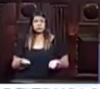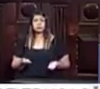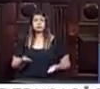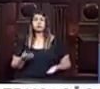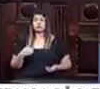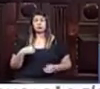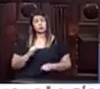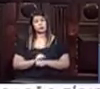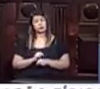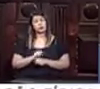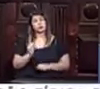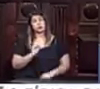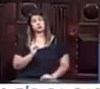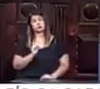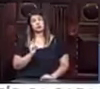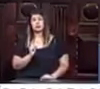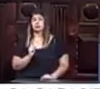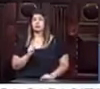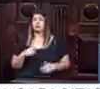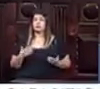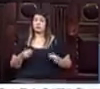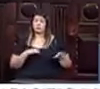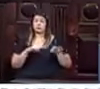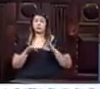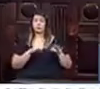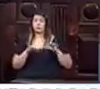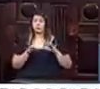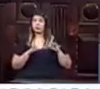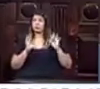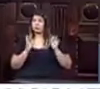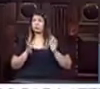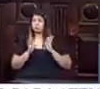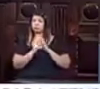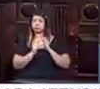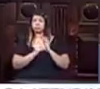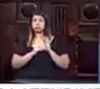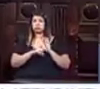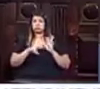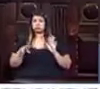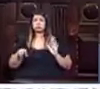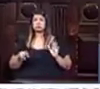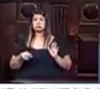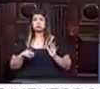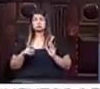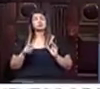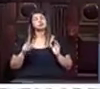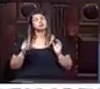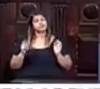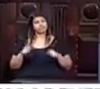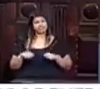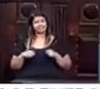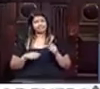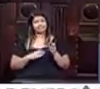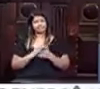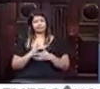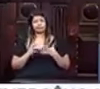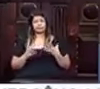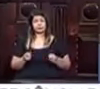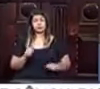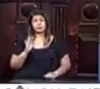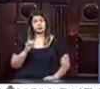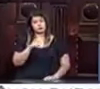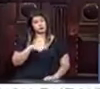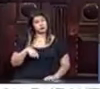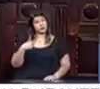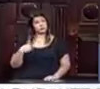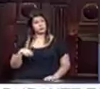Eu espero que não. Esse projeto recebeu diversas emendas. Ele não tem a menor condição de ser aprovado dessa maneira. Nós temos que garantir